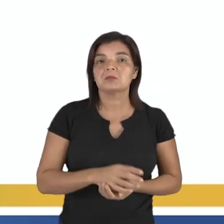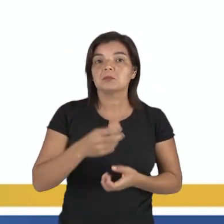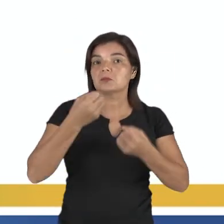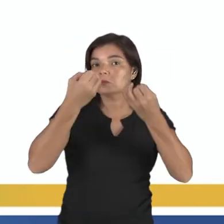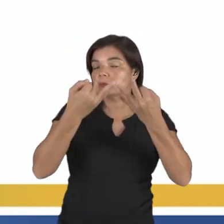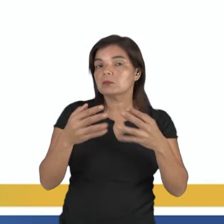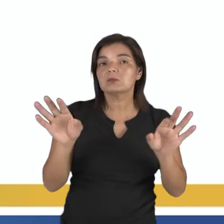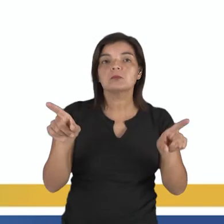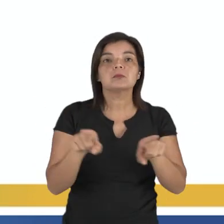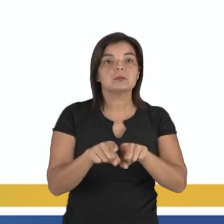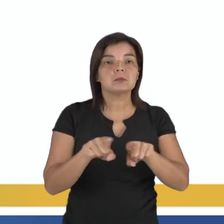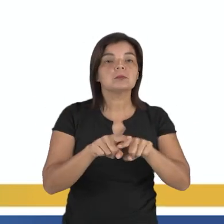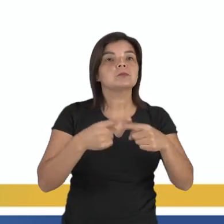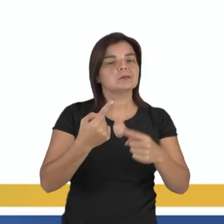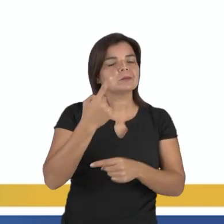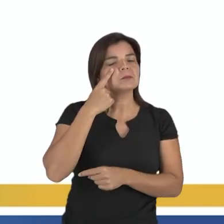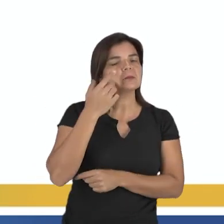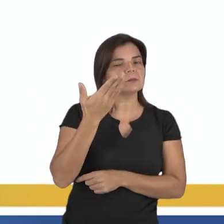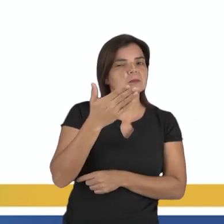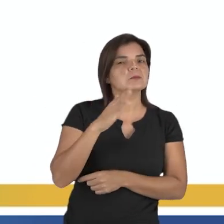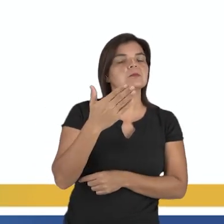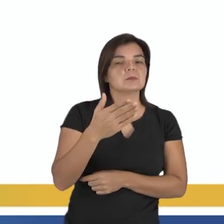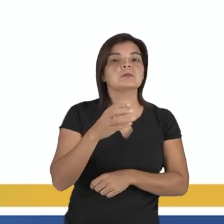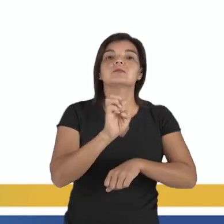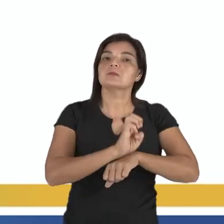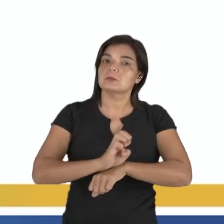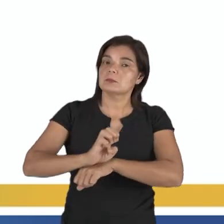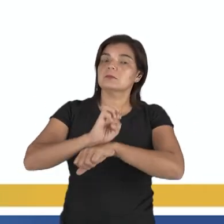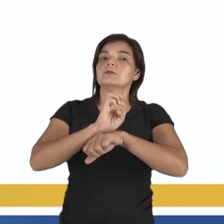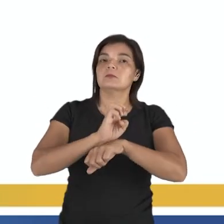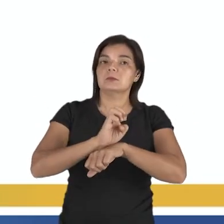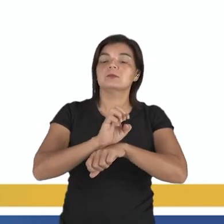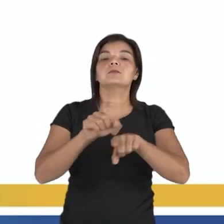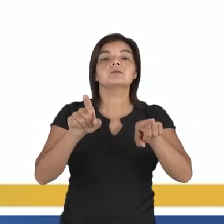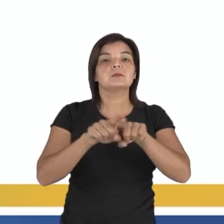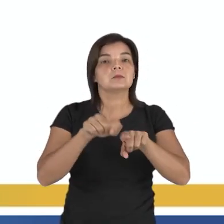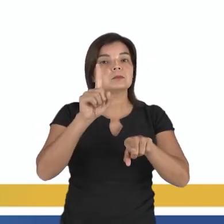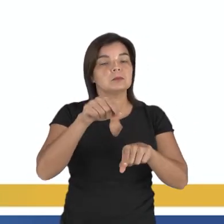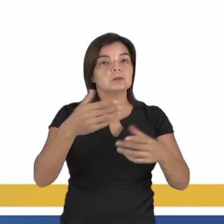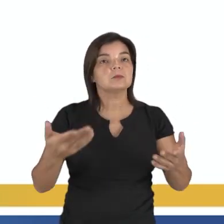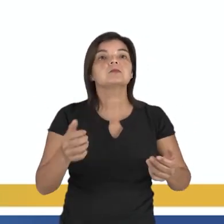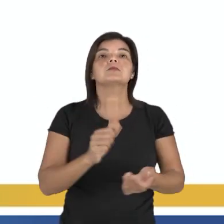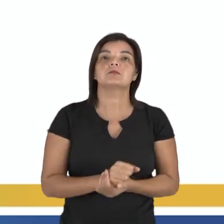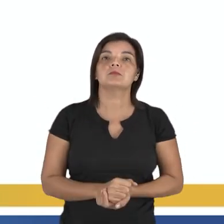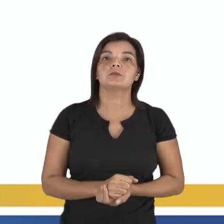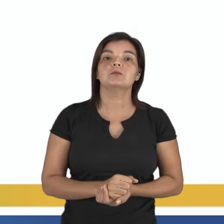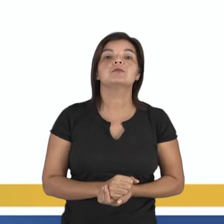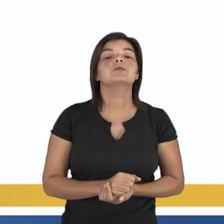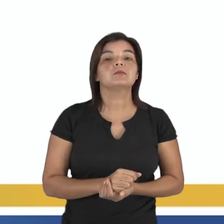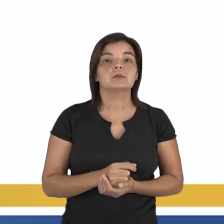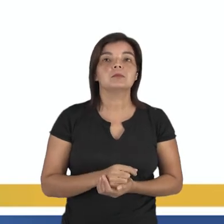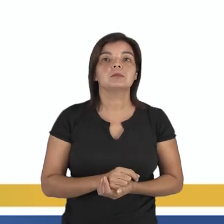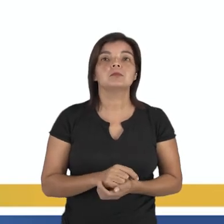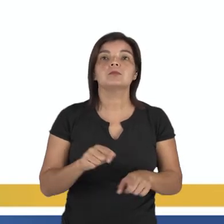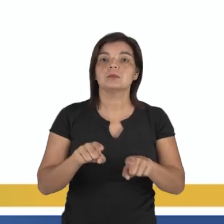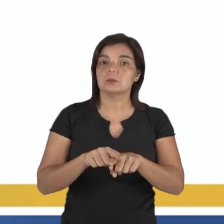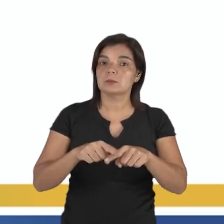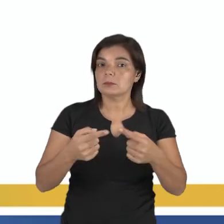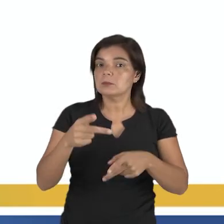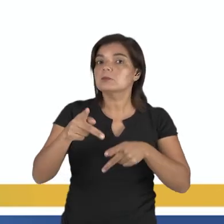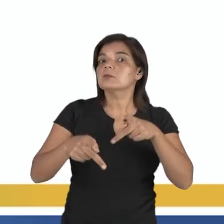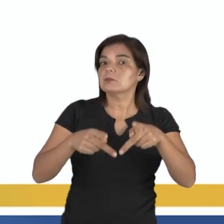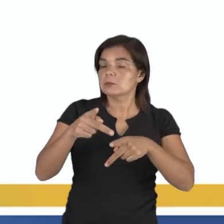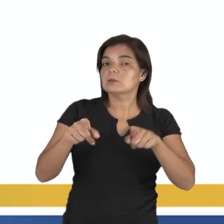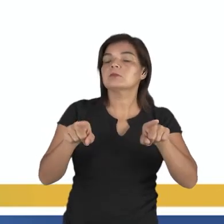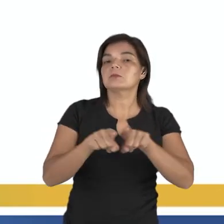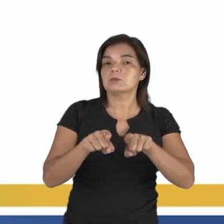não falou, mas dá para ter uma noção que o nosso estado atualmente é um estado que é bem populoso, certo?